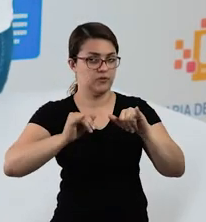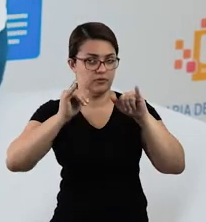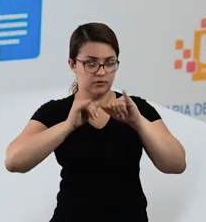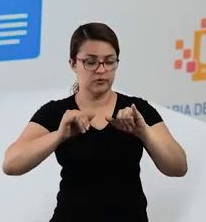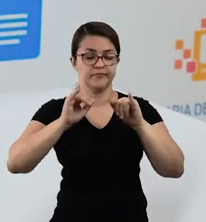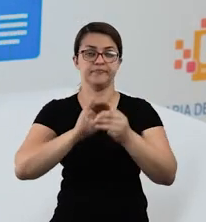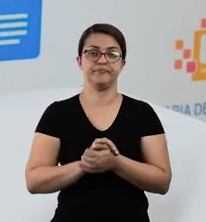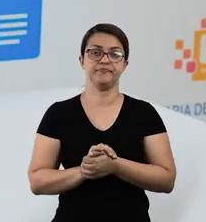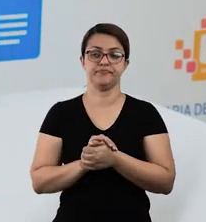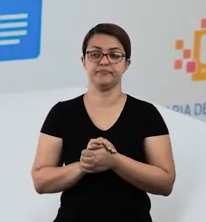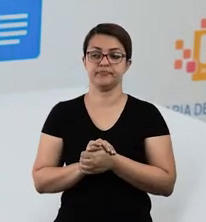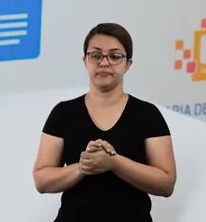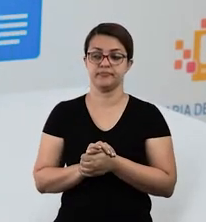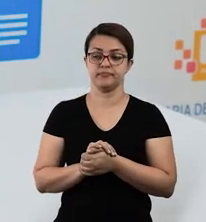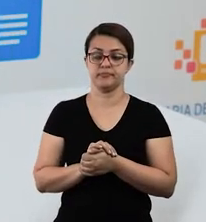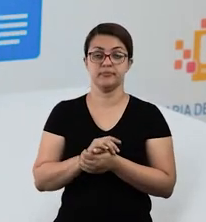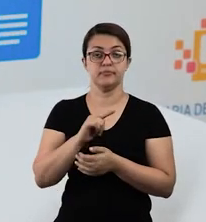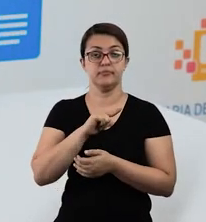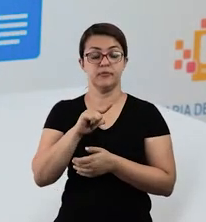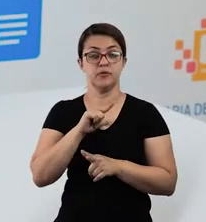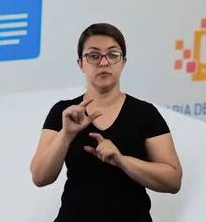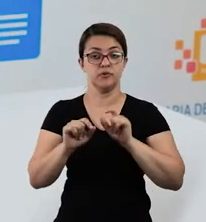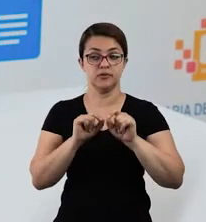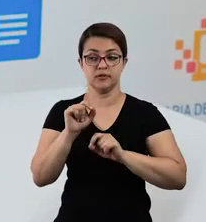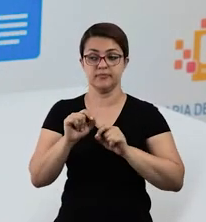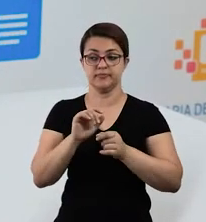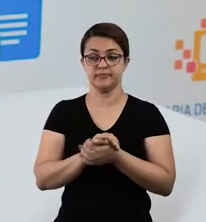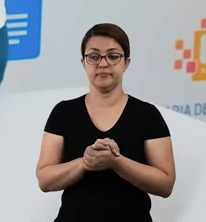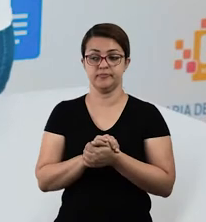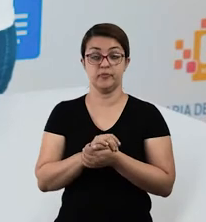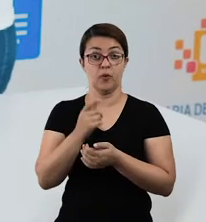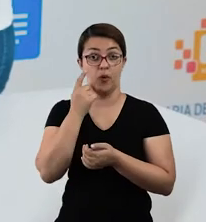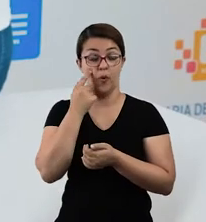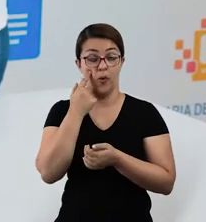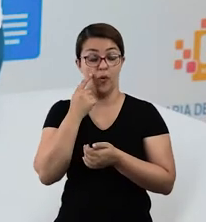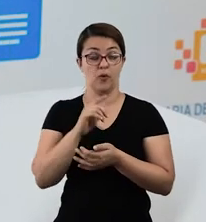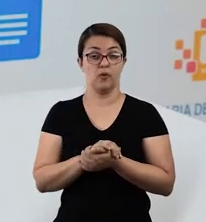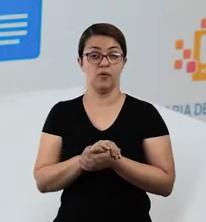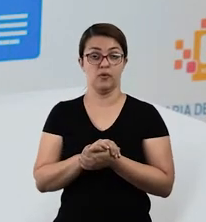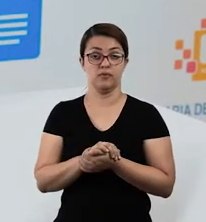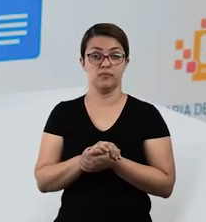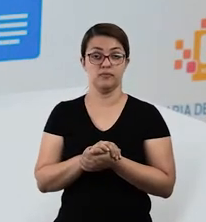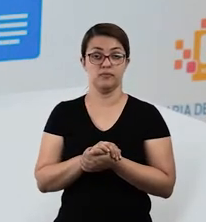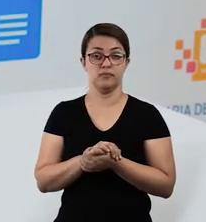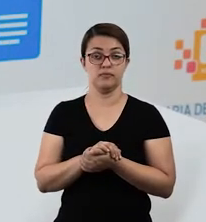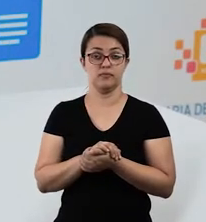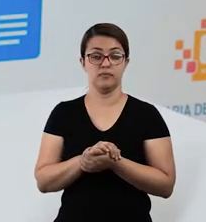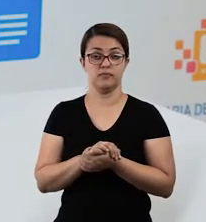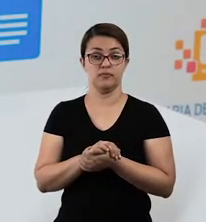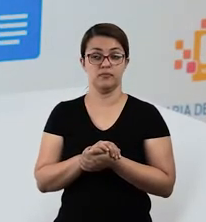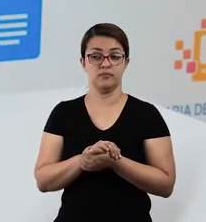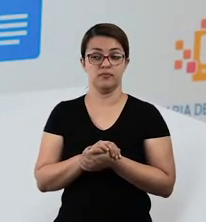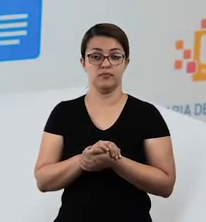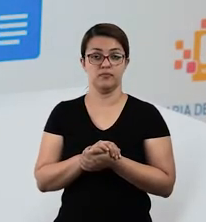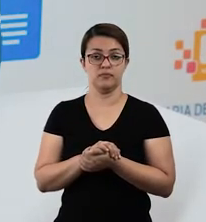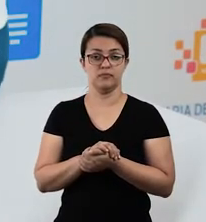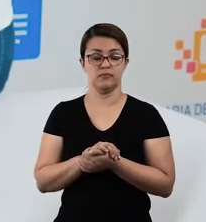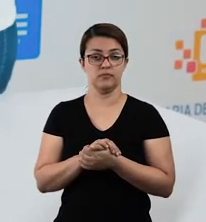tá? Então olha só, aqui você vai ter, olha essa imagem, observa, né? Você vai